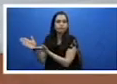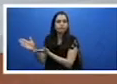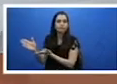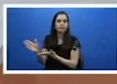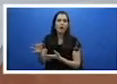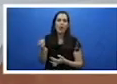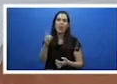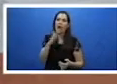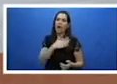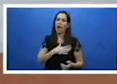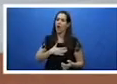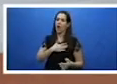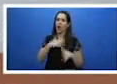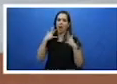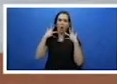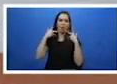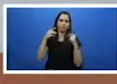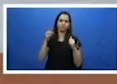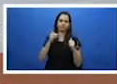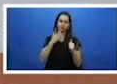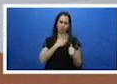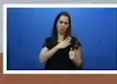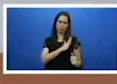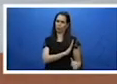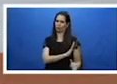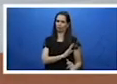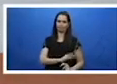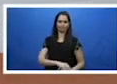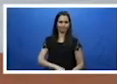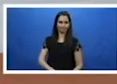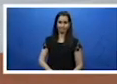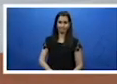não agradou o leão, que,